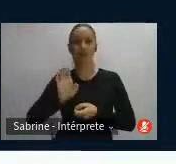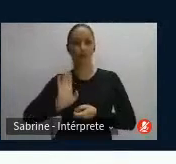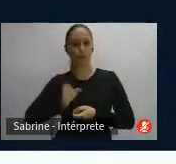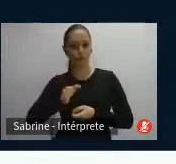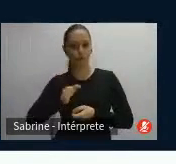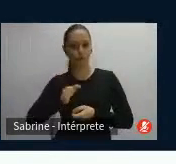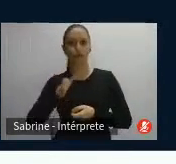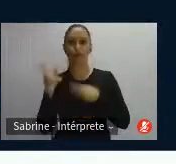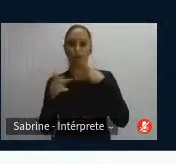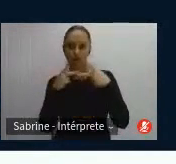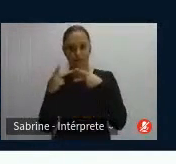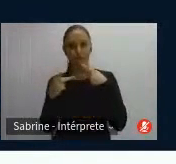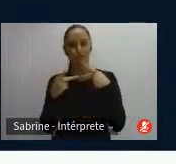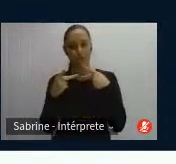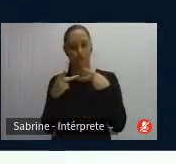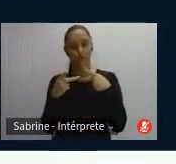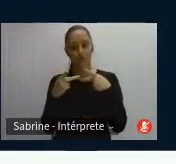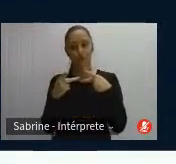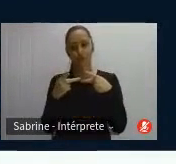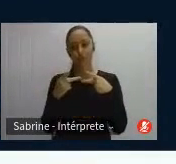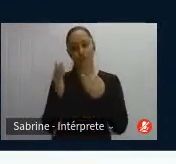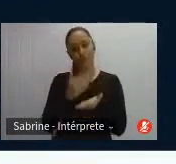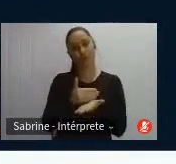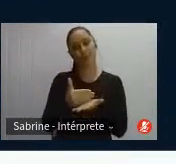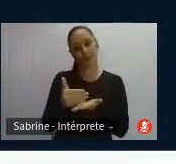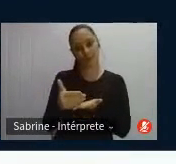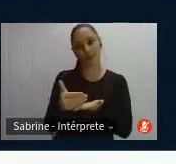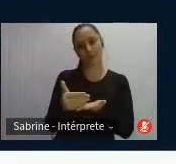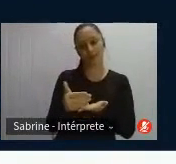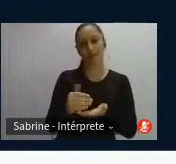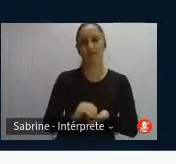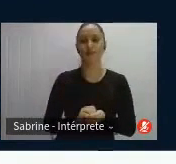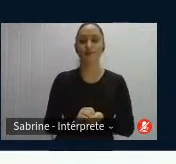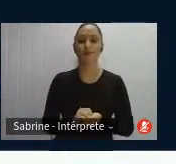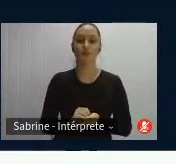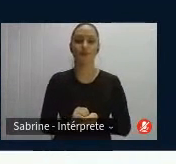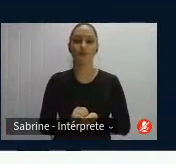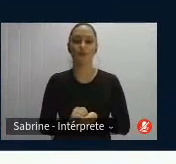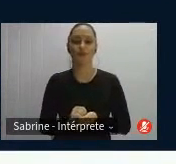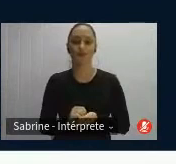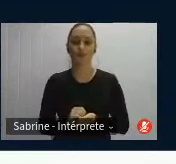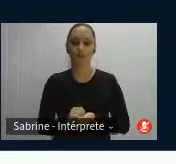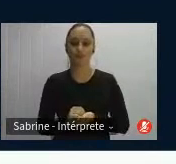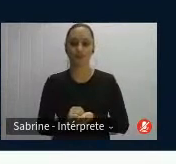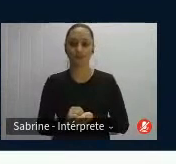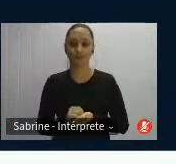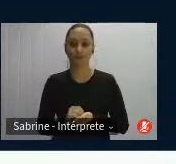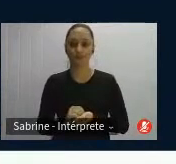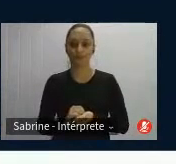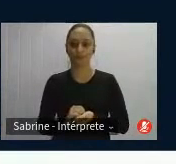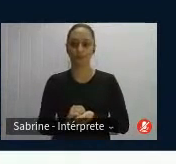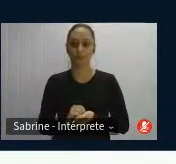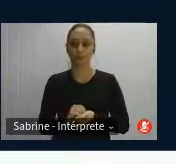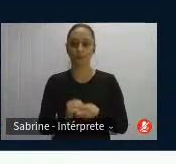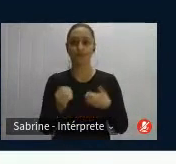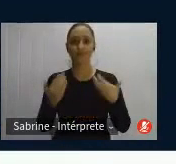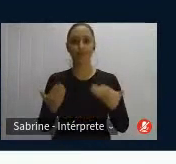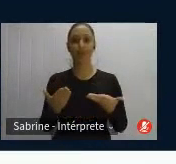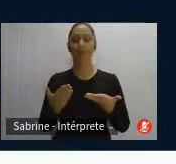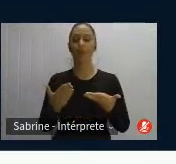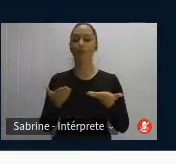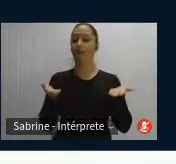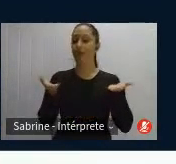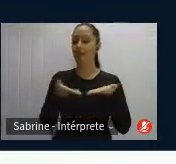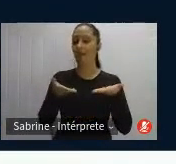próxima, né, do que a gente tem acompanhado nos noticiários, né, então é um momento que a nossa